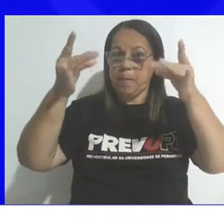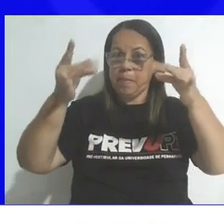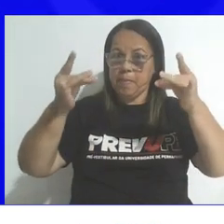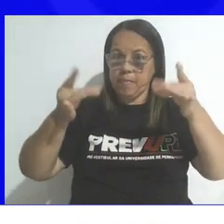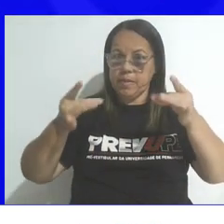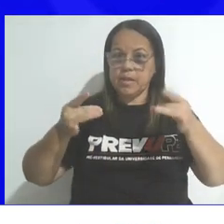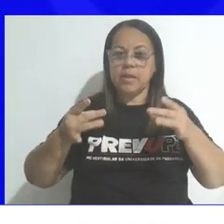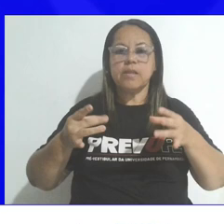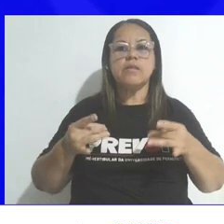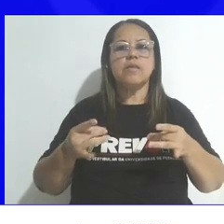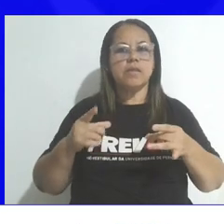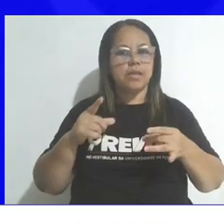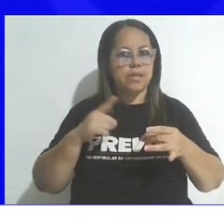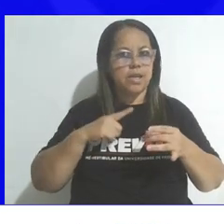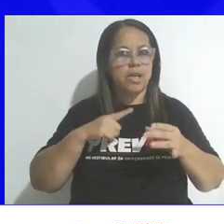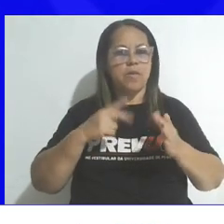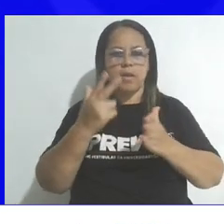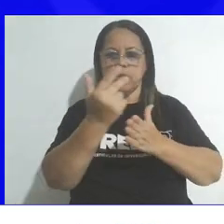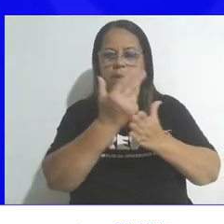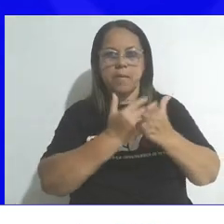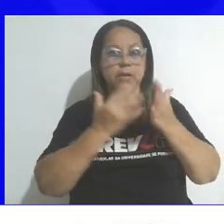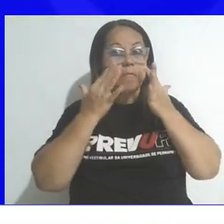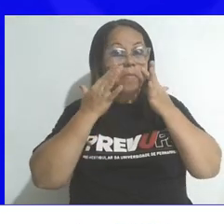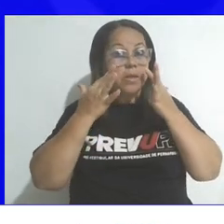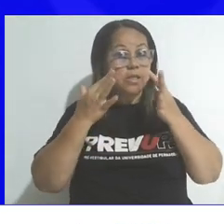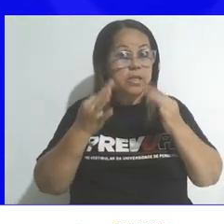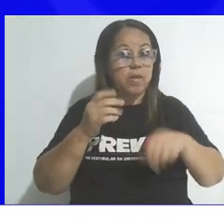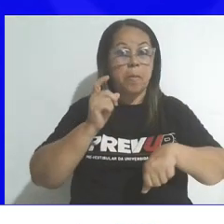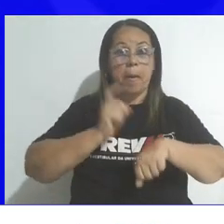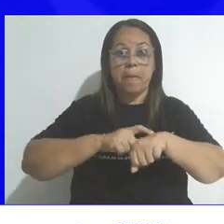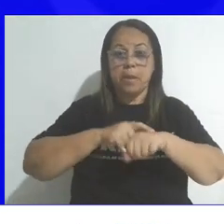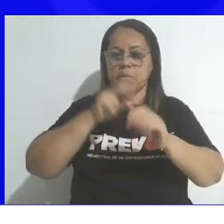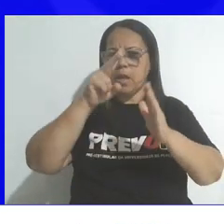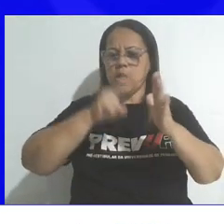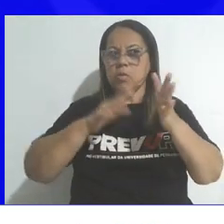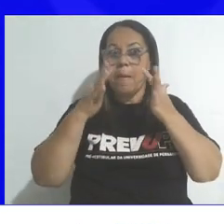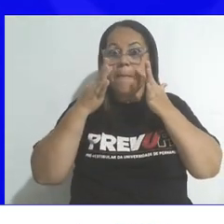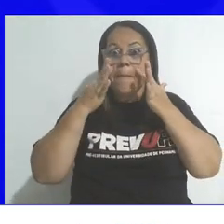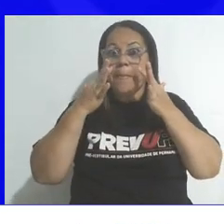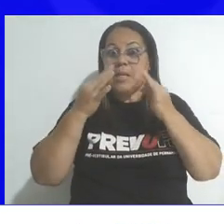que estarão lá nessa imagem. Então, fiquem atentos e, na hora da leitura, prestem bem